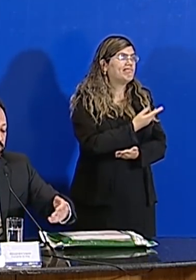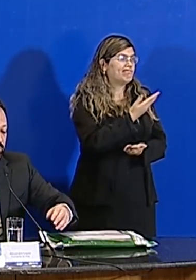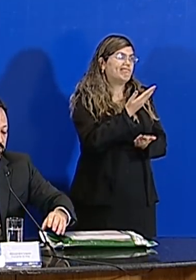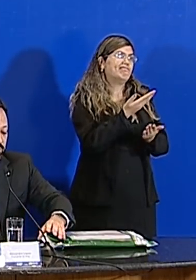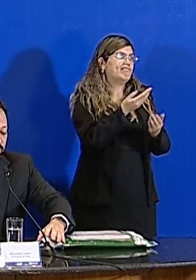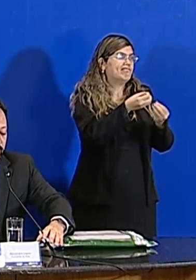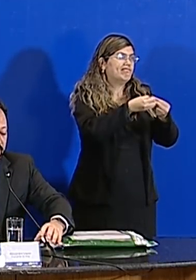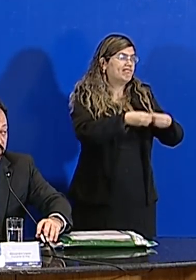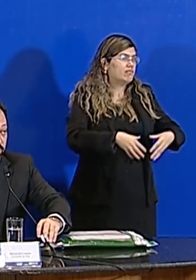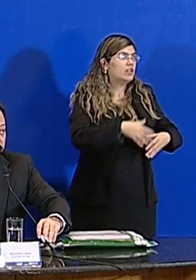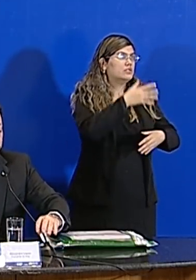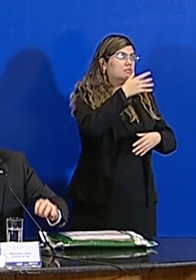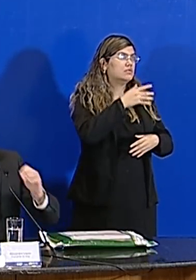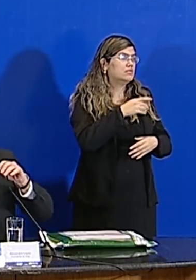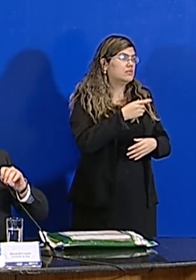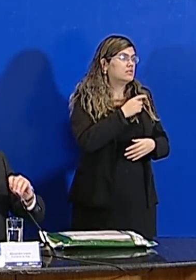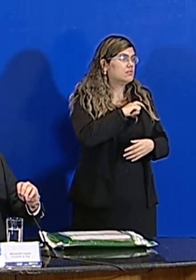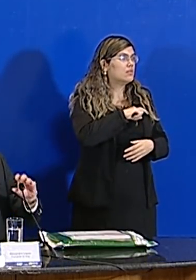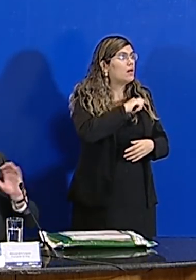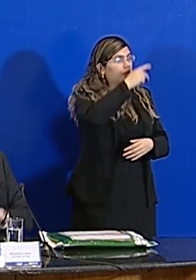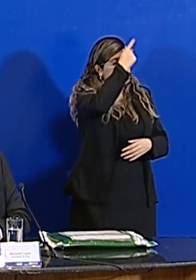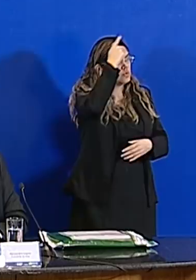má-fé de um aplicador.